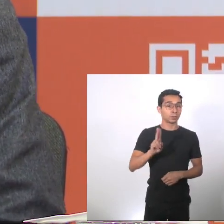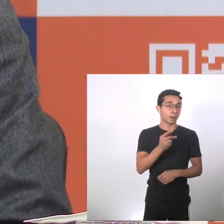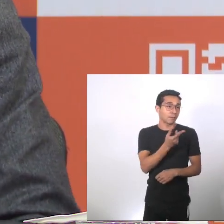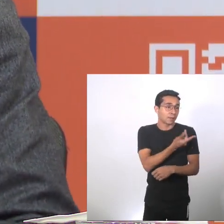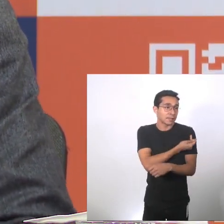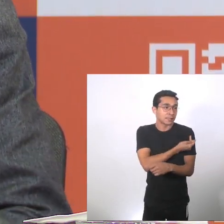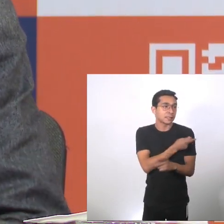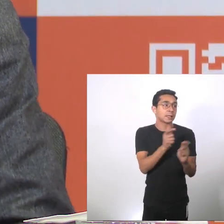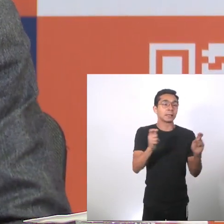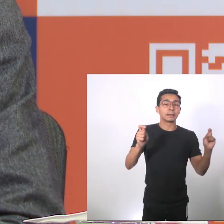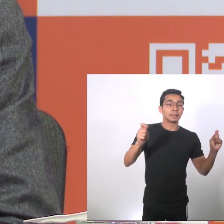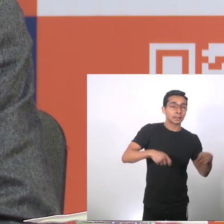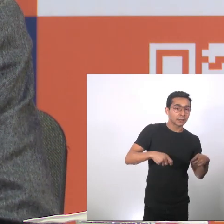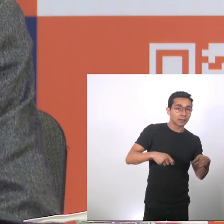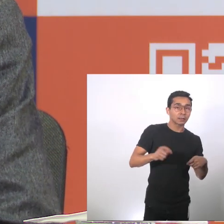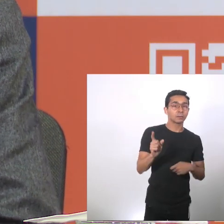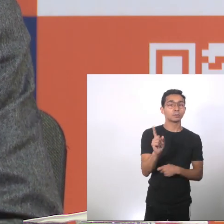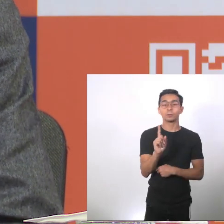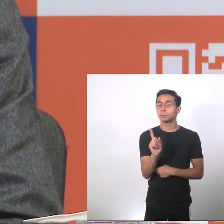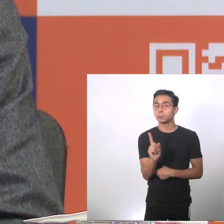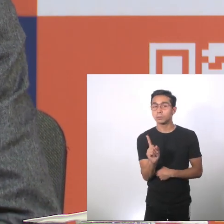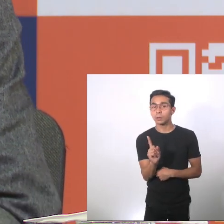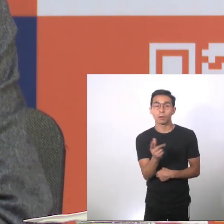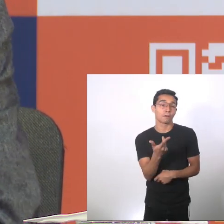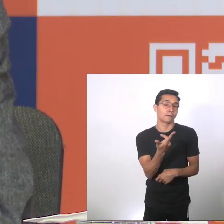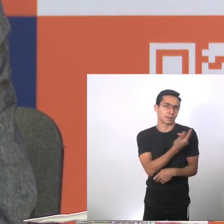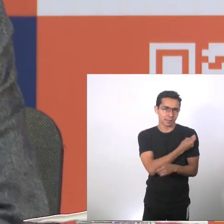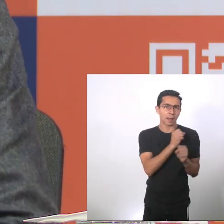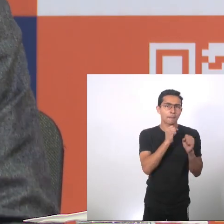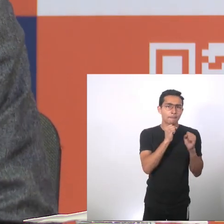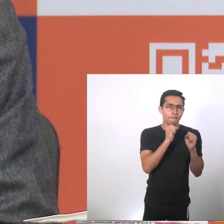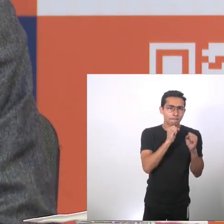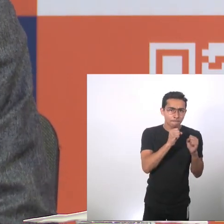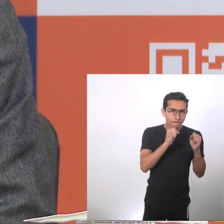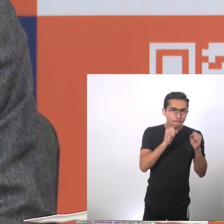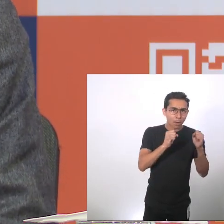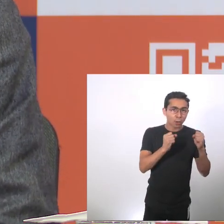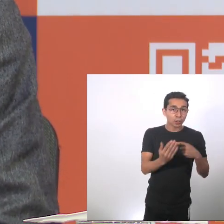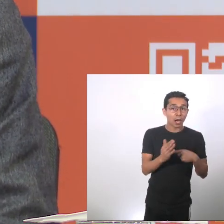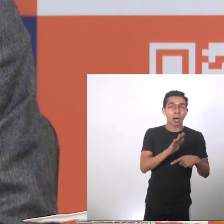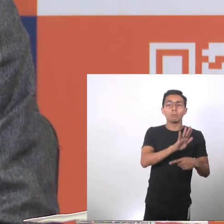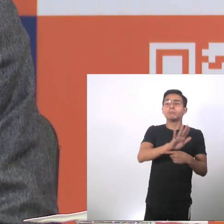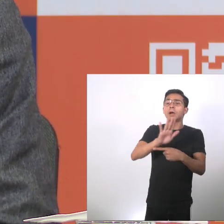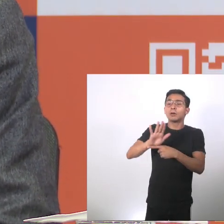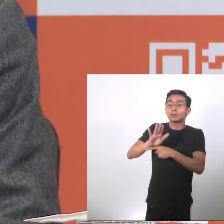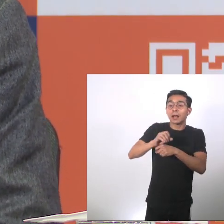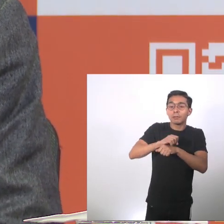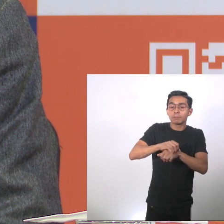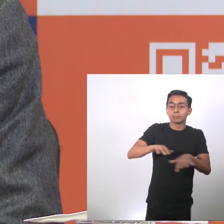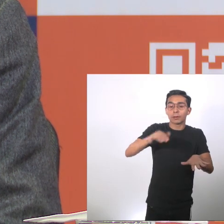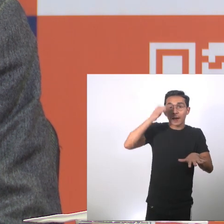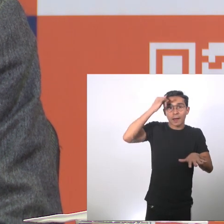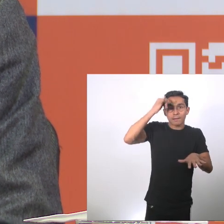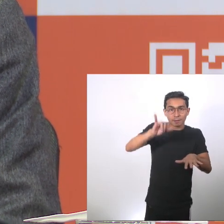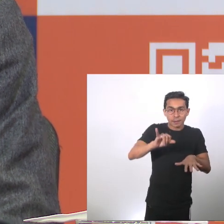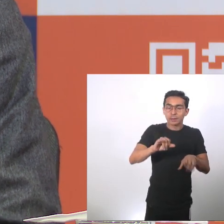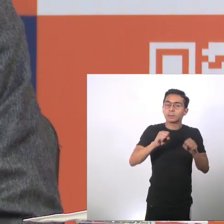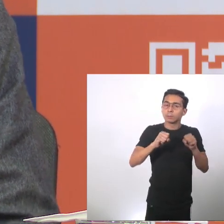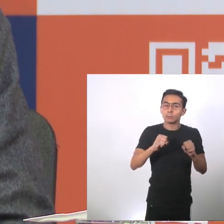vacinas. O que podem representar as vacinas no contexto da prevenção dessa doença, tanto no que diz respeito